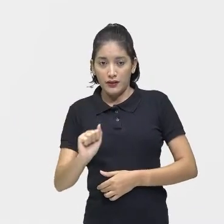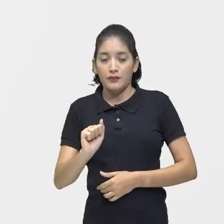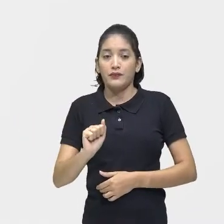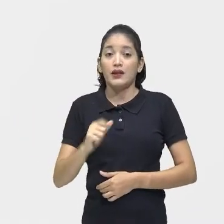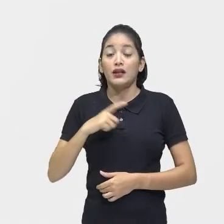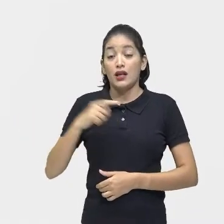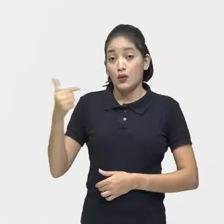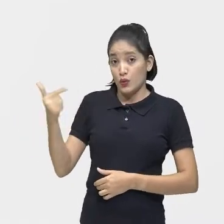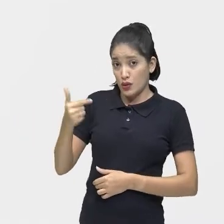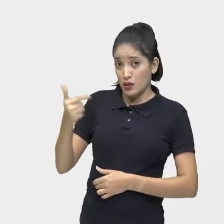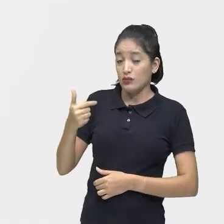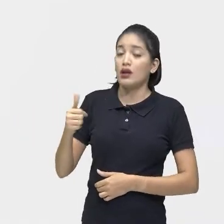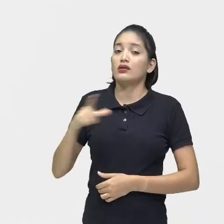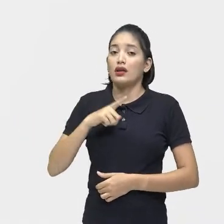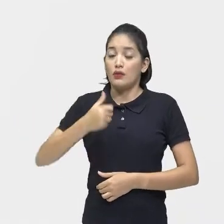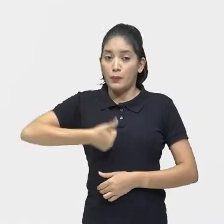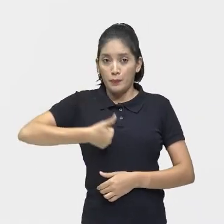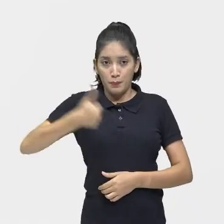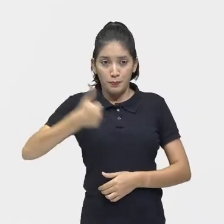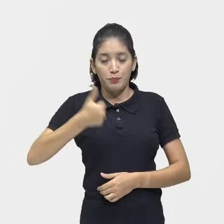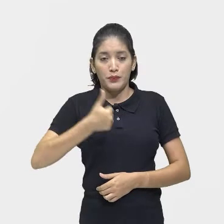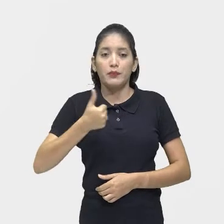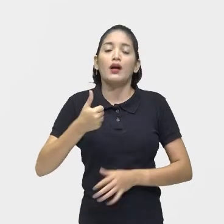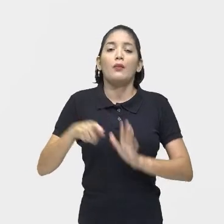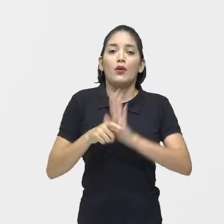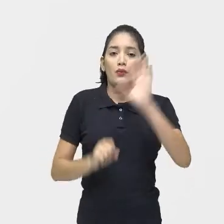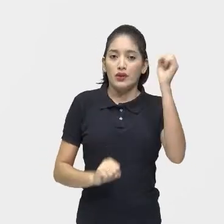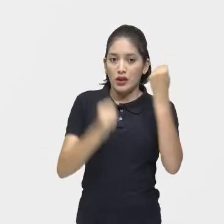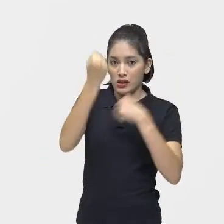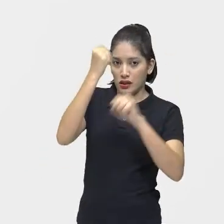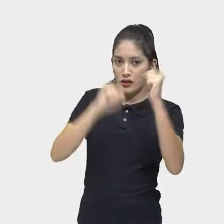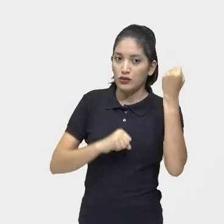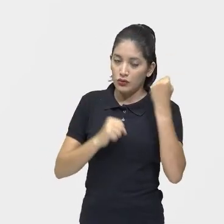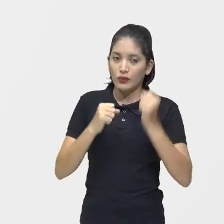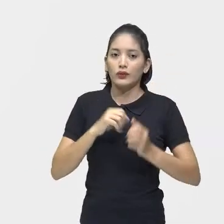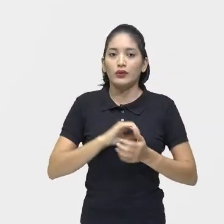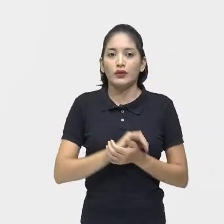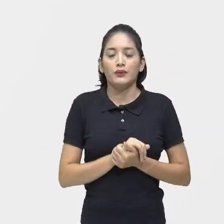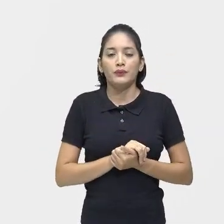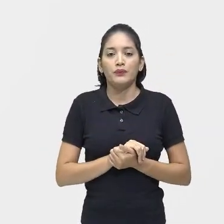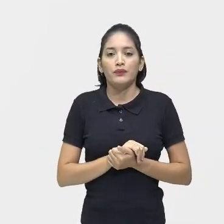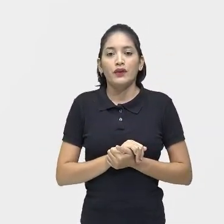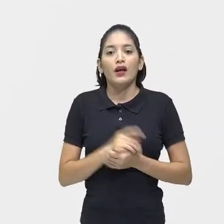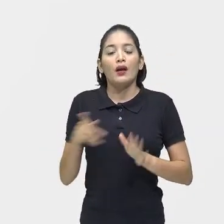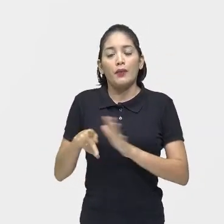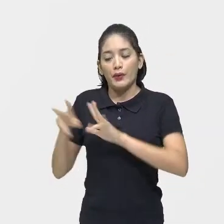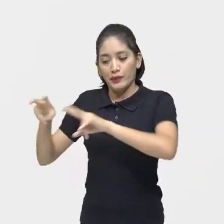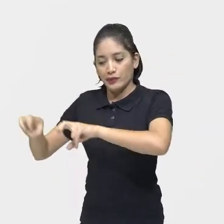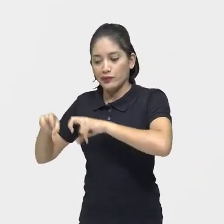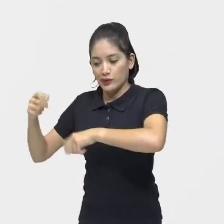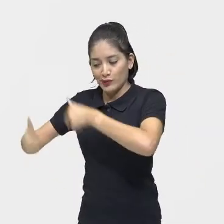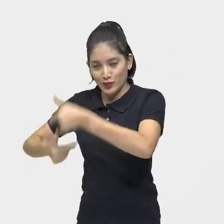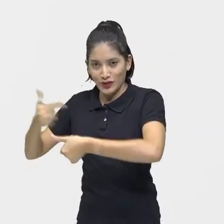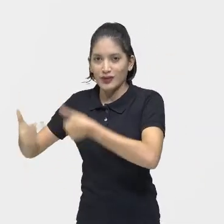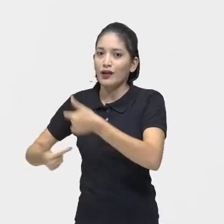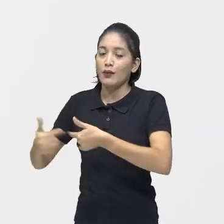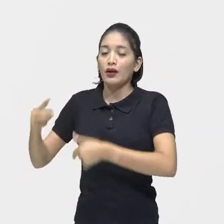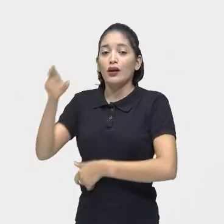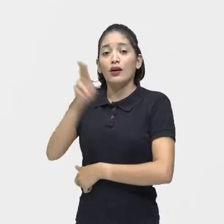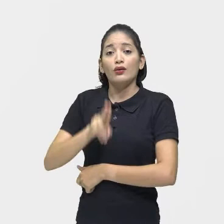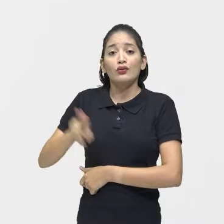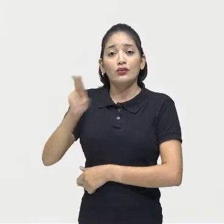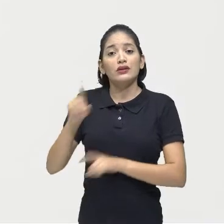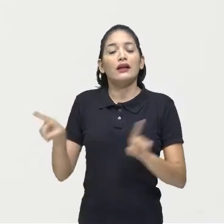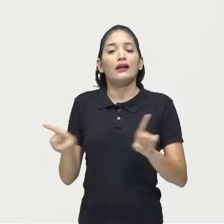setor secundário das indústrias, a gente tem também o setor primário, atividade da agricultura, que vai